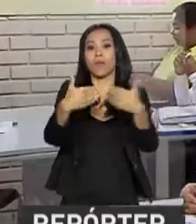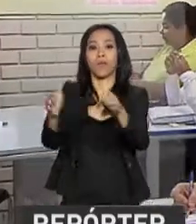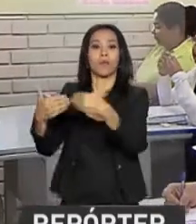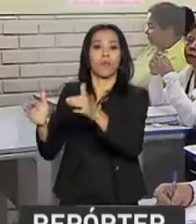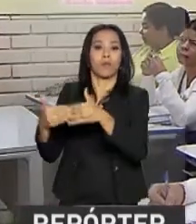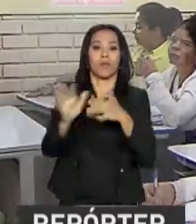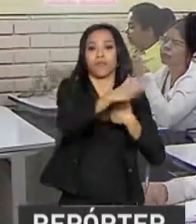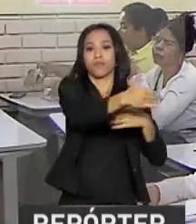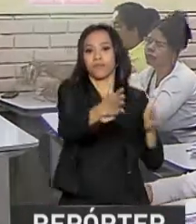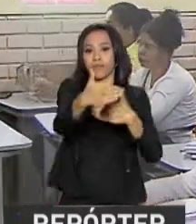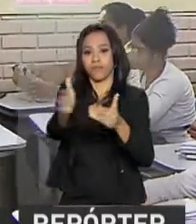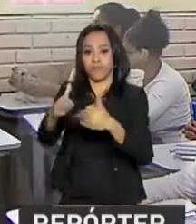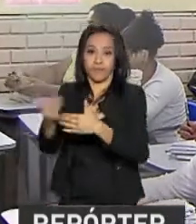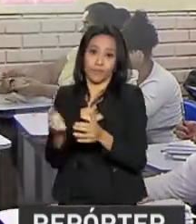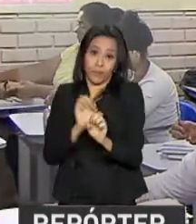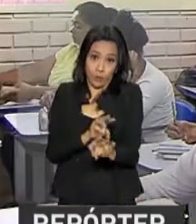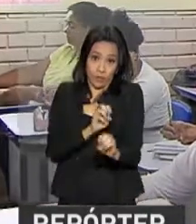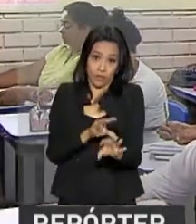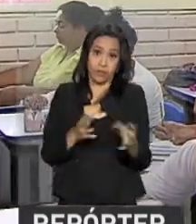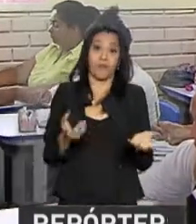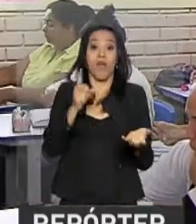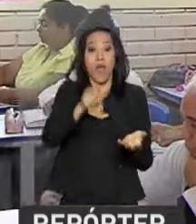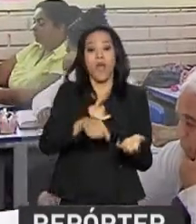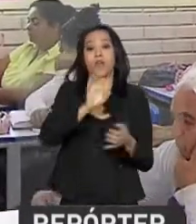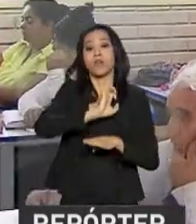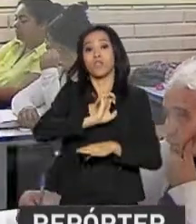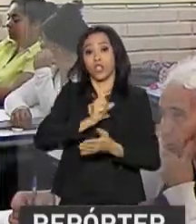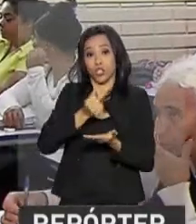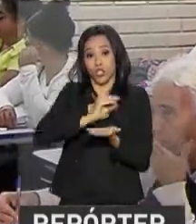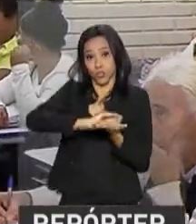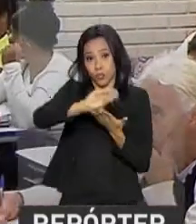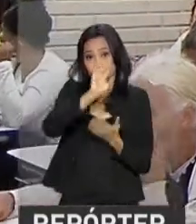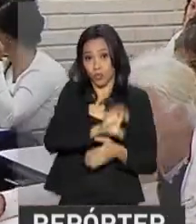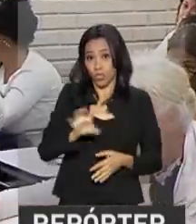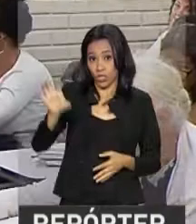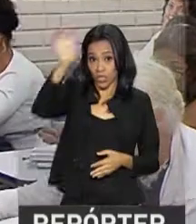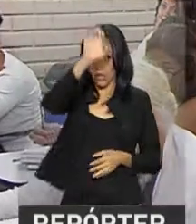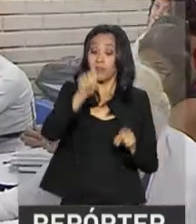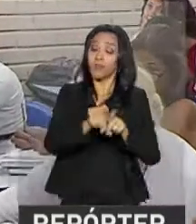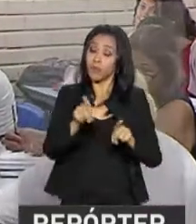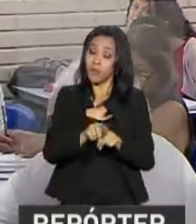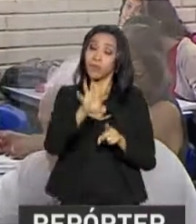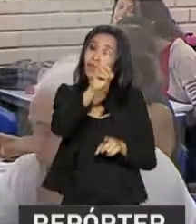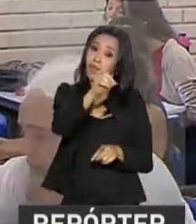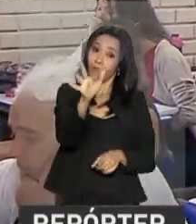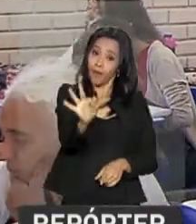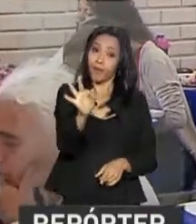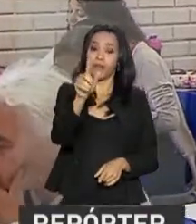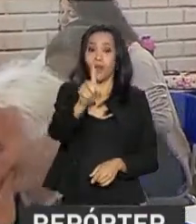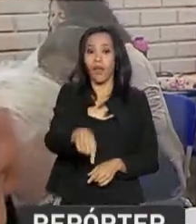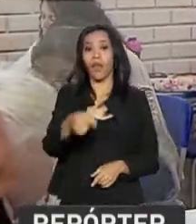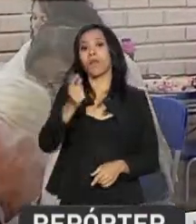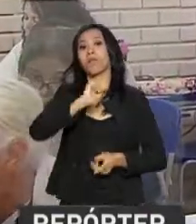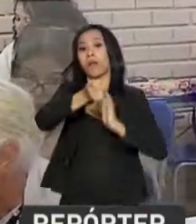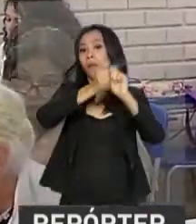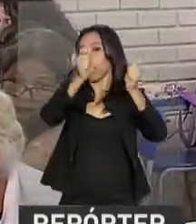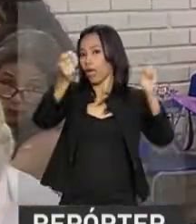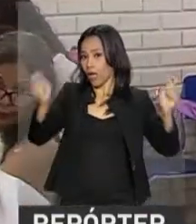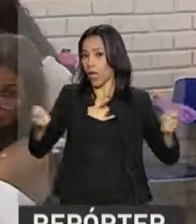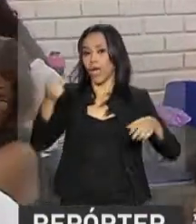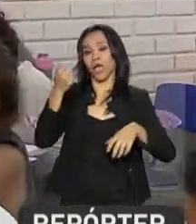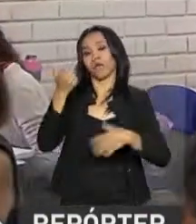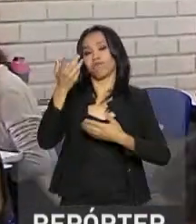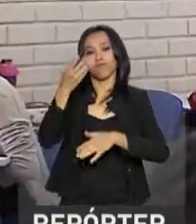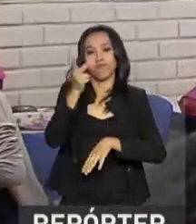a verba vai ser destinada para os estados e para o distrito federal e poderá ser usada para a remuneração e capacitação de